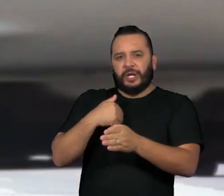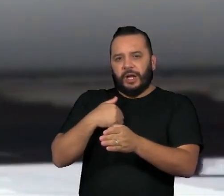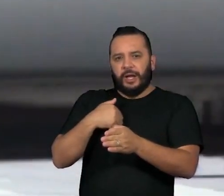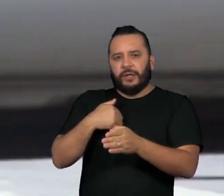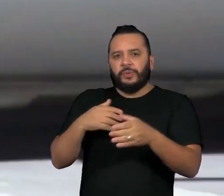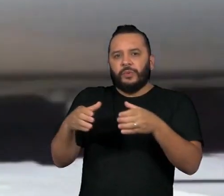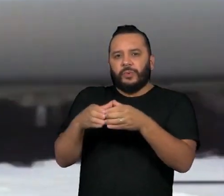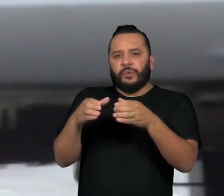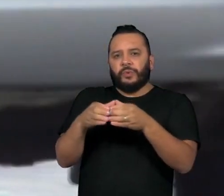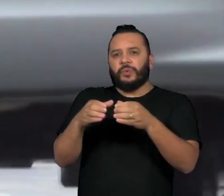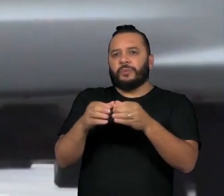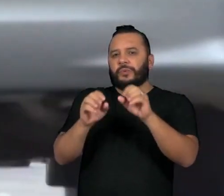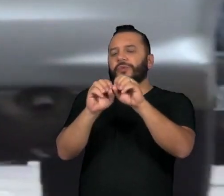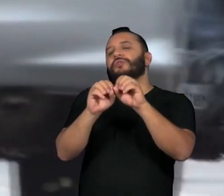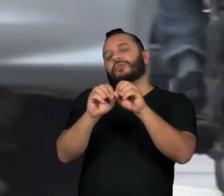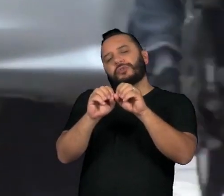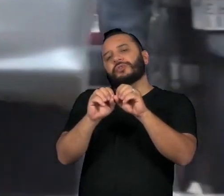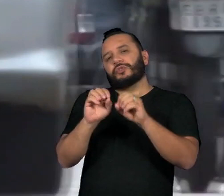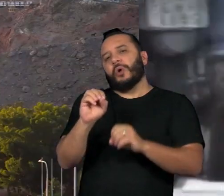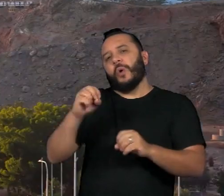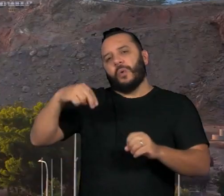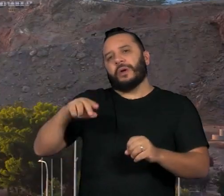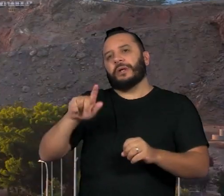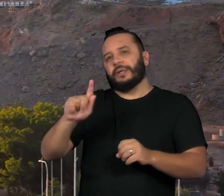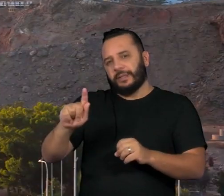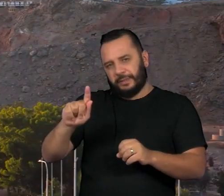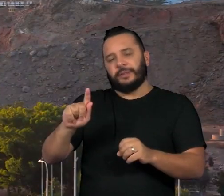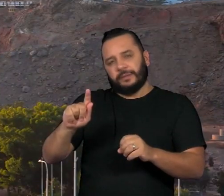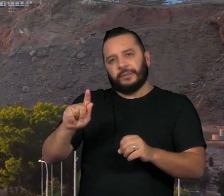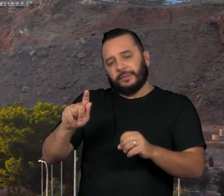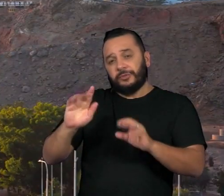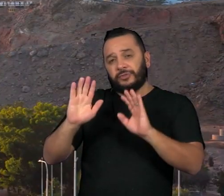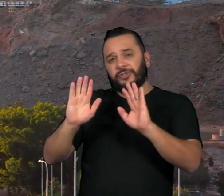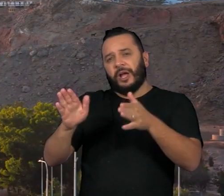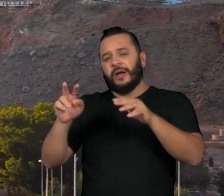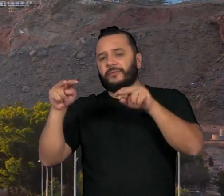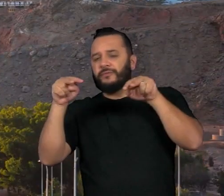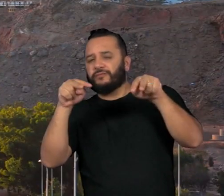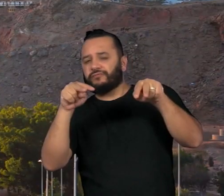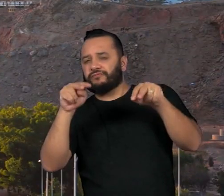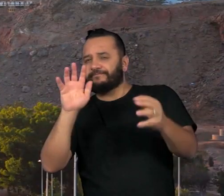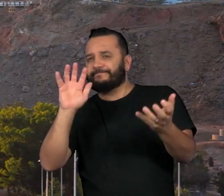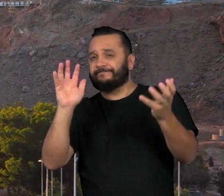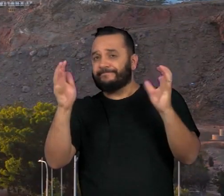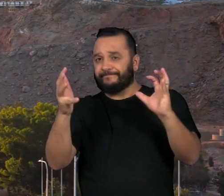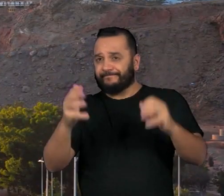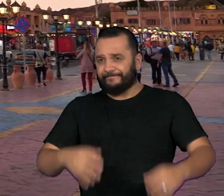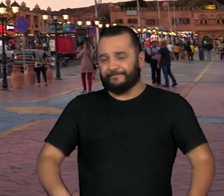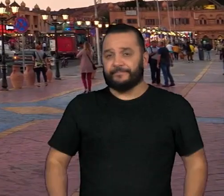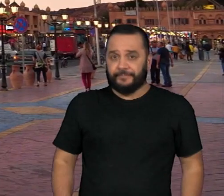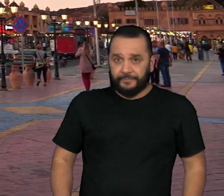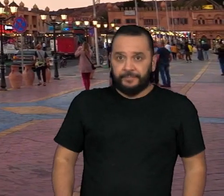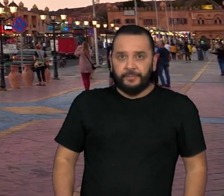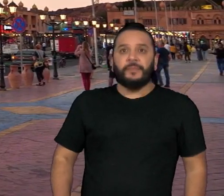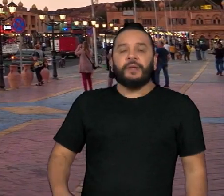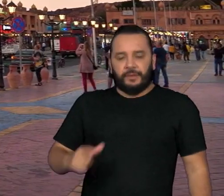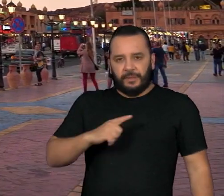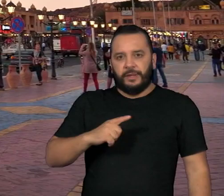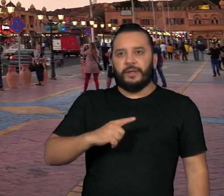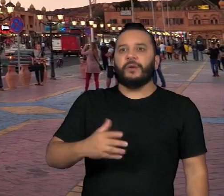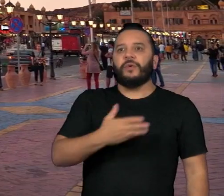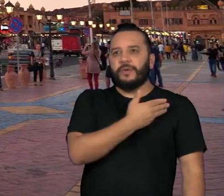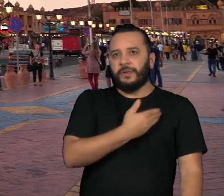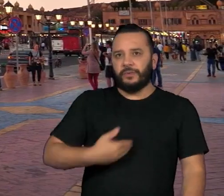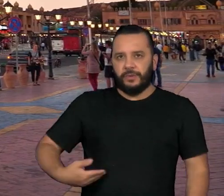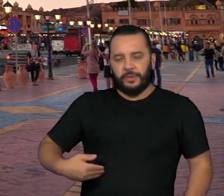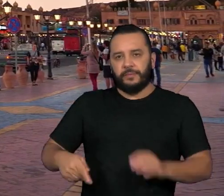ONGs Observatório do Clima. A convite do consórcio de governadores da Amazônia Legal